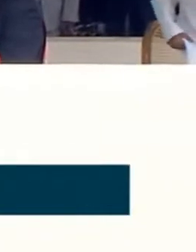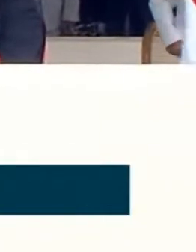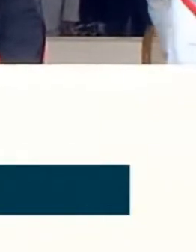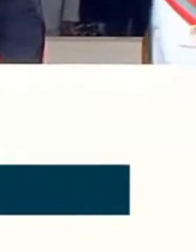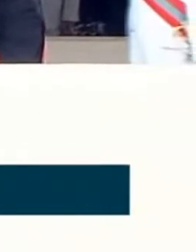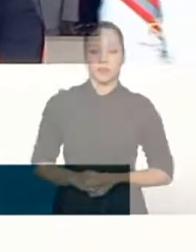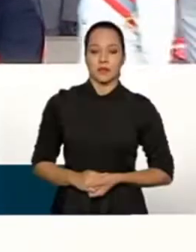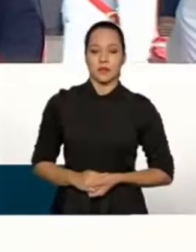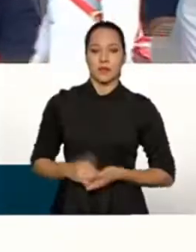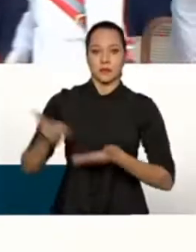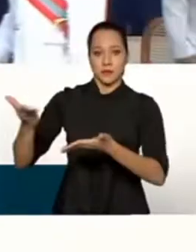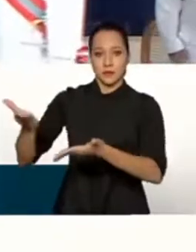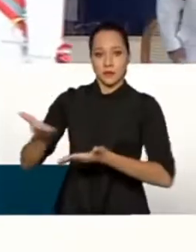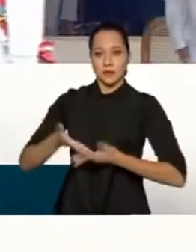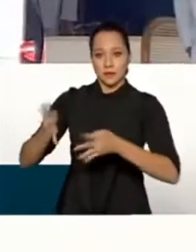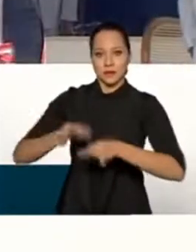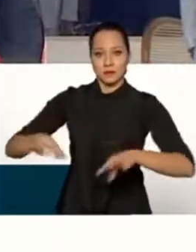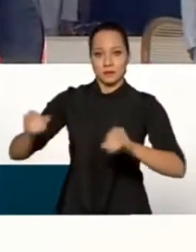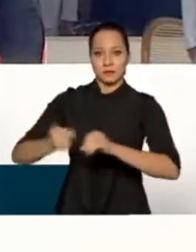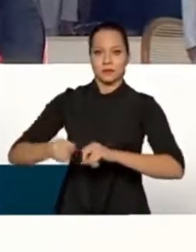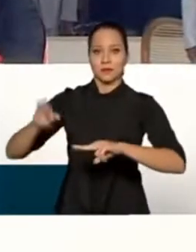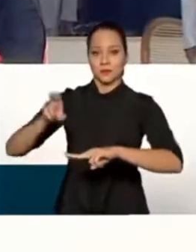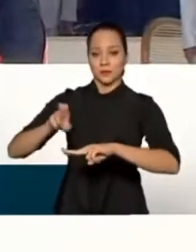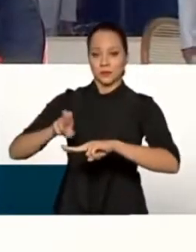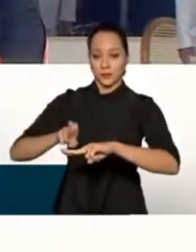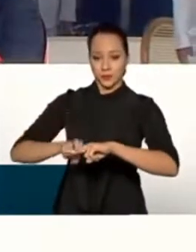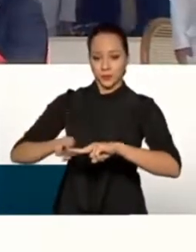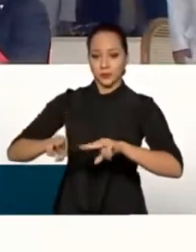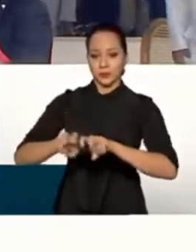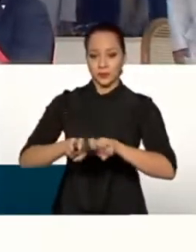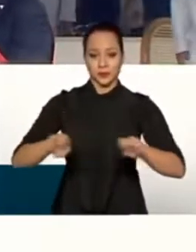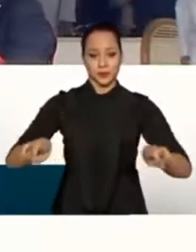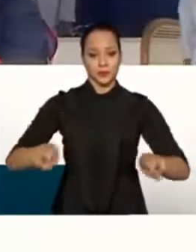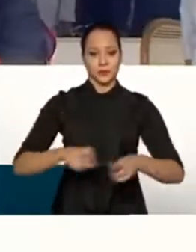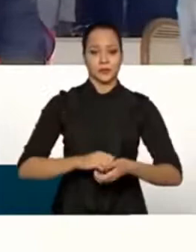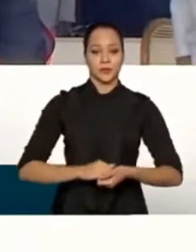Convidamos os presentes a tomarem seus assentos.